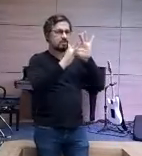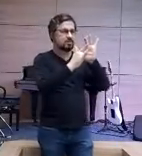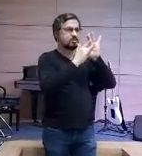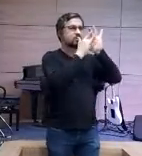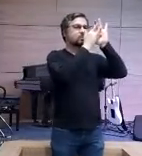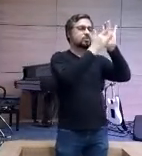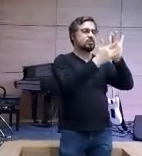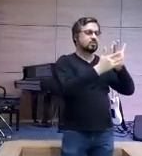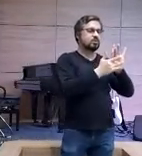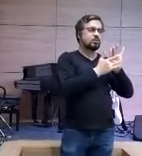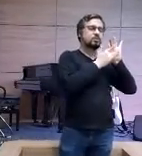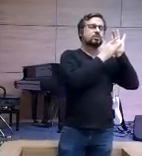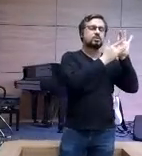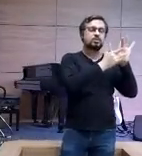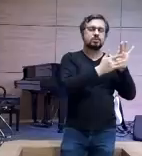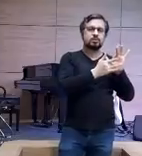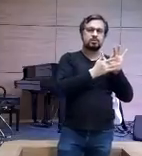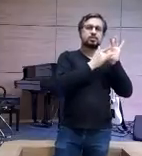Jesus